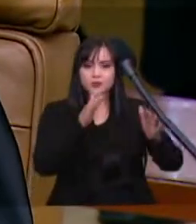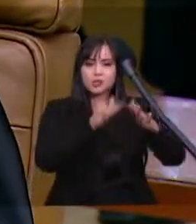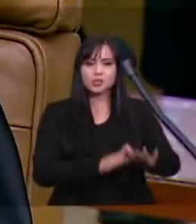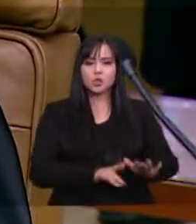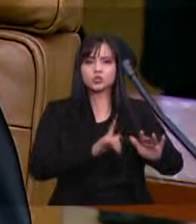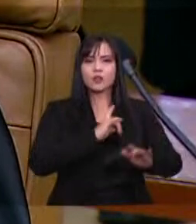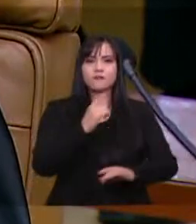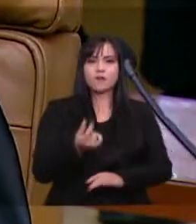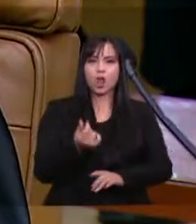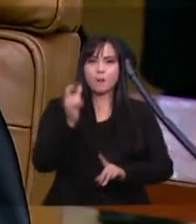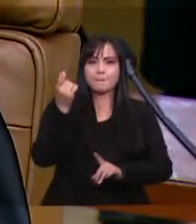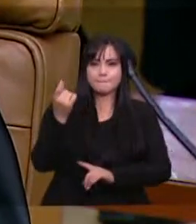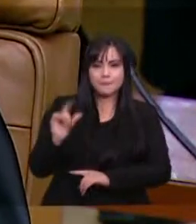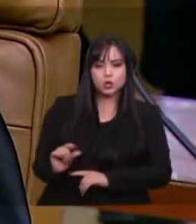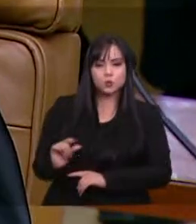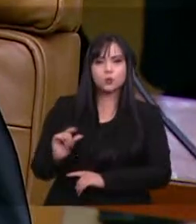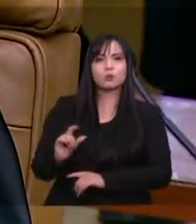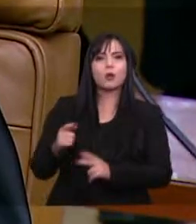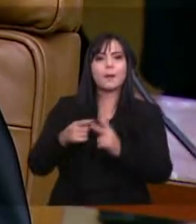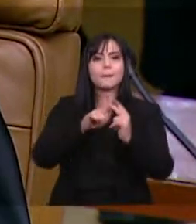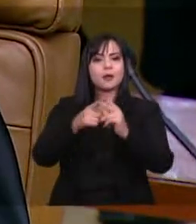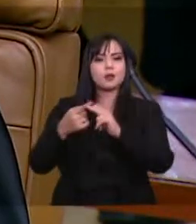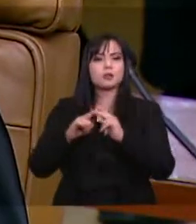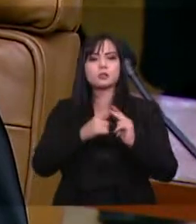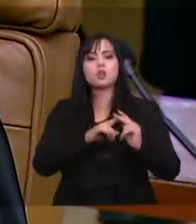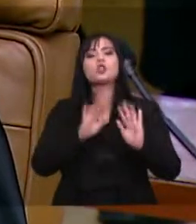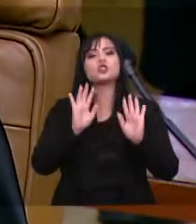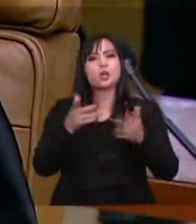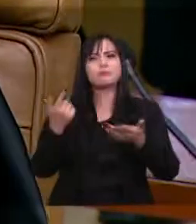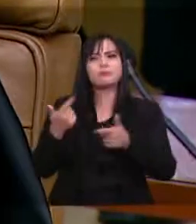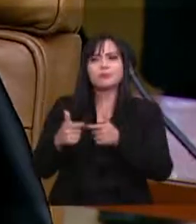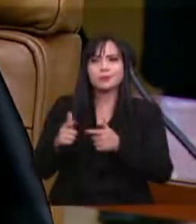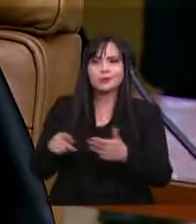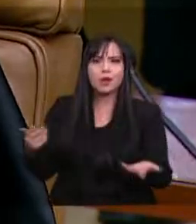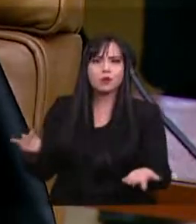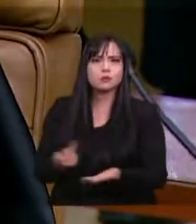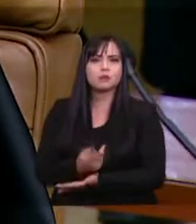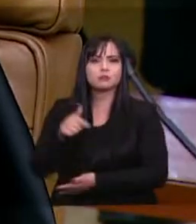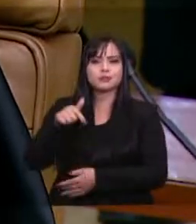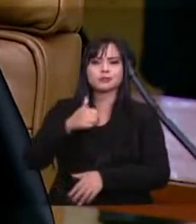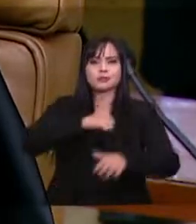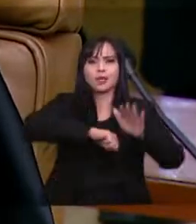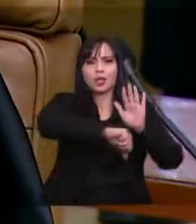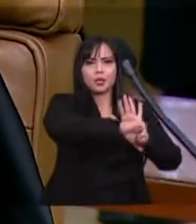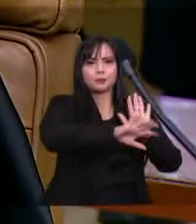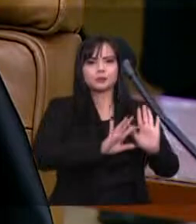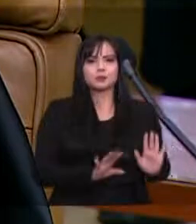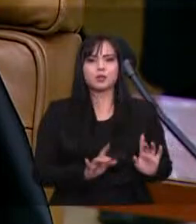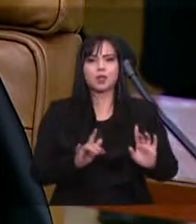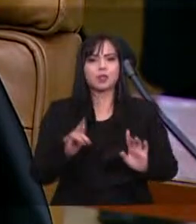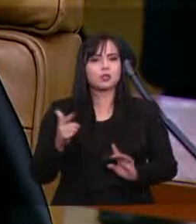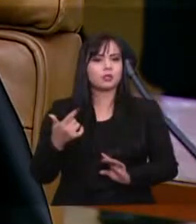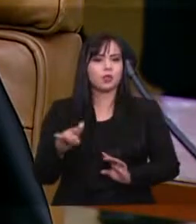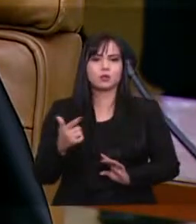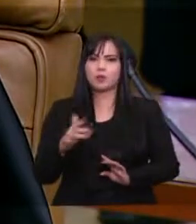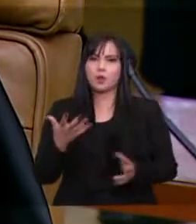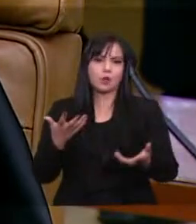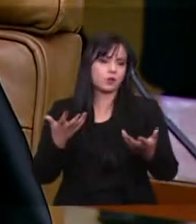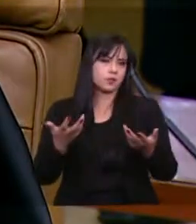de fixação de valor mínimo a reparação dos danos causados pela infração todavia não estou